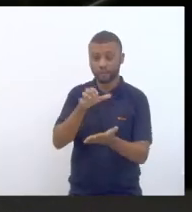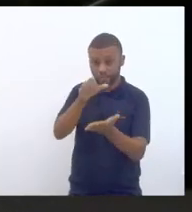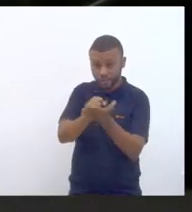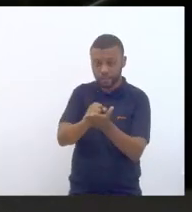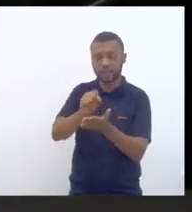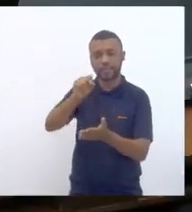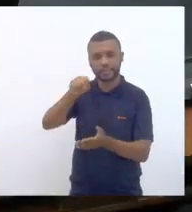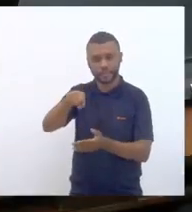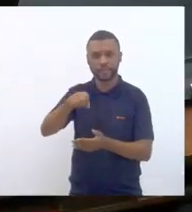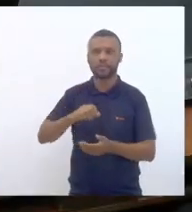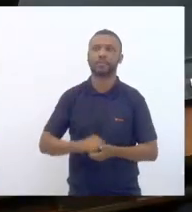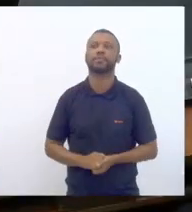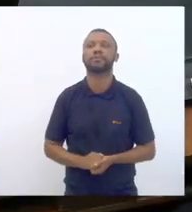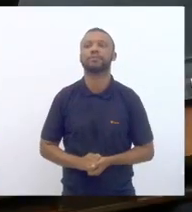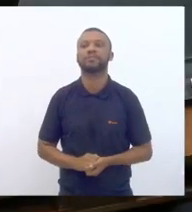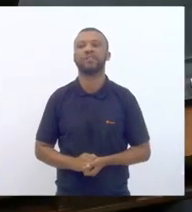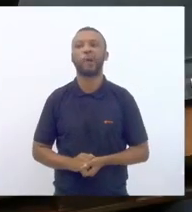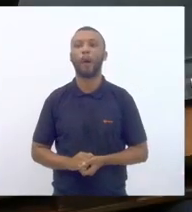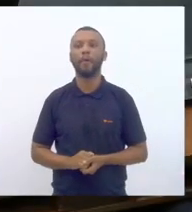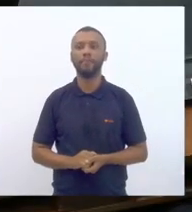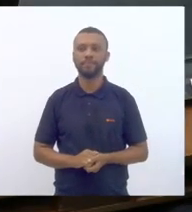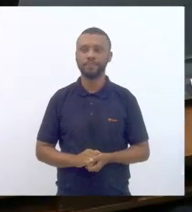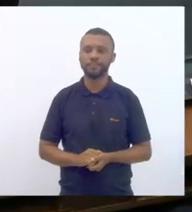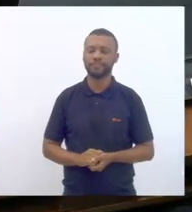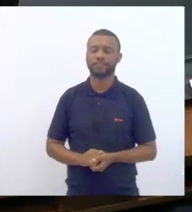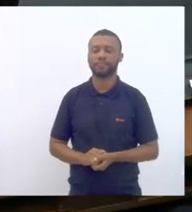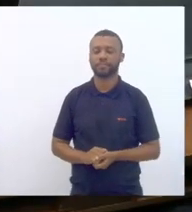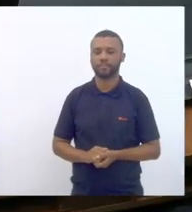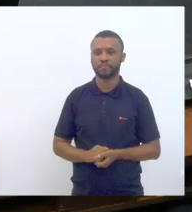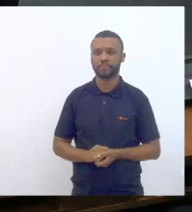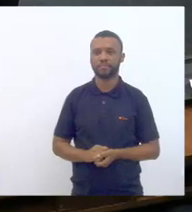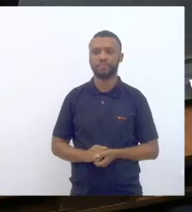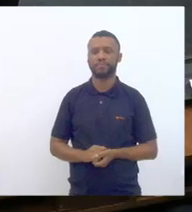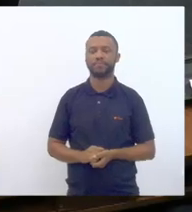sim. Fala com ele lá que eu voto aqui.